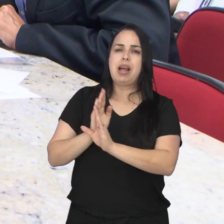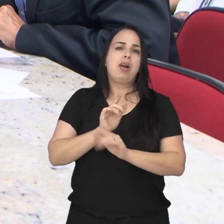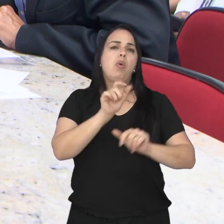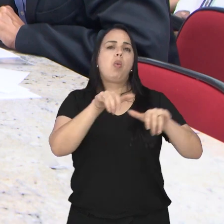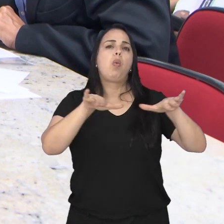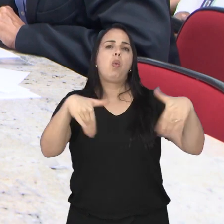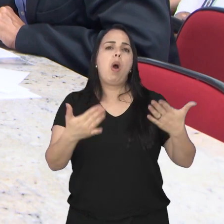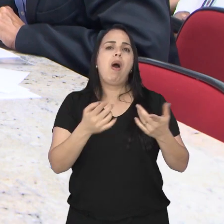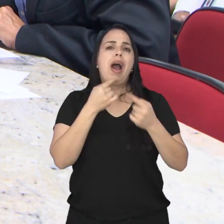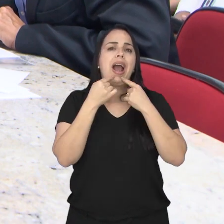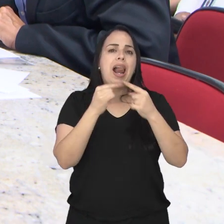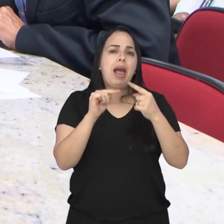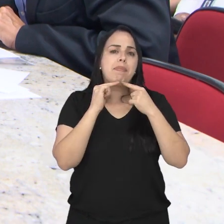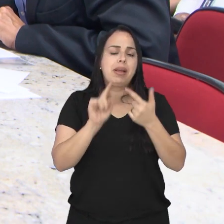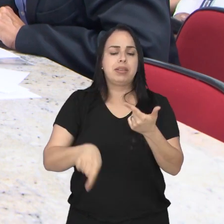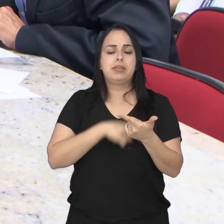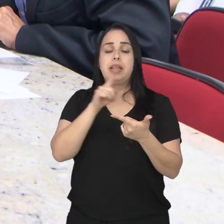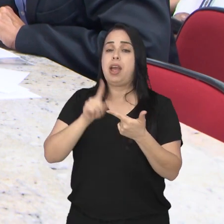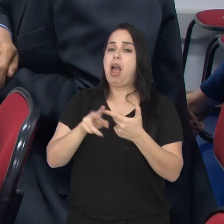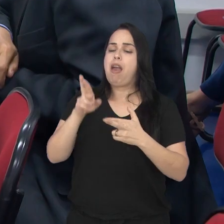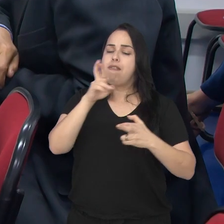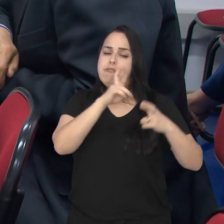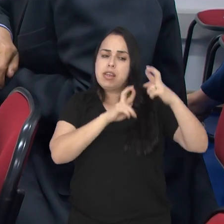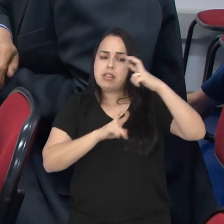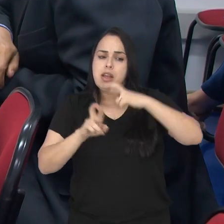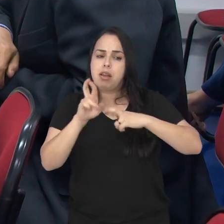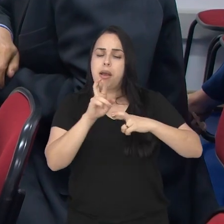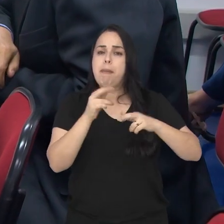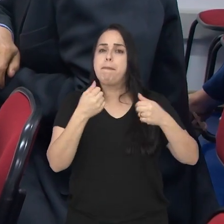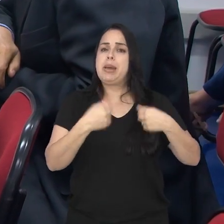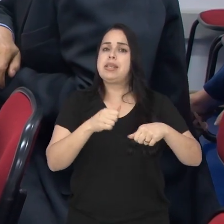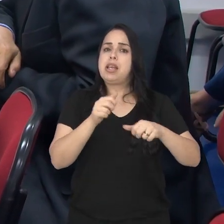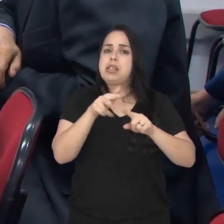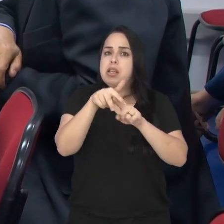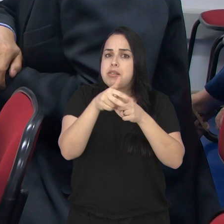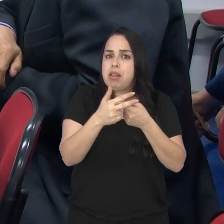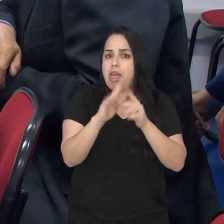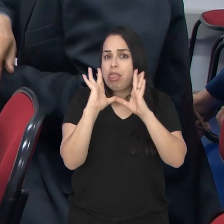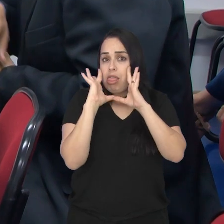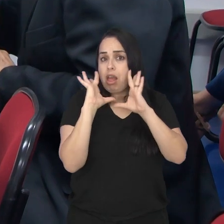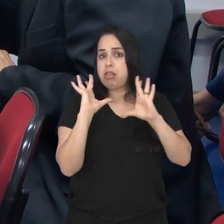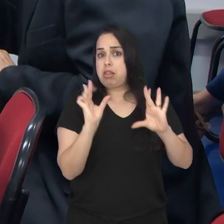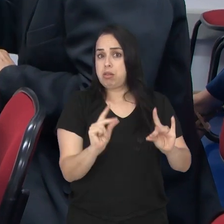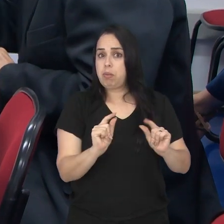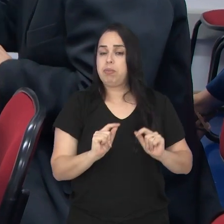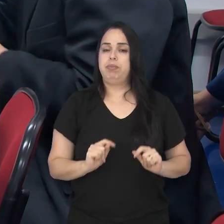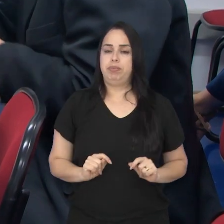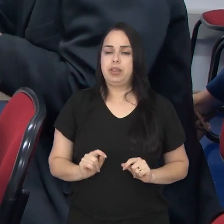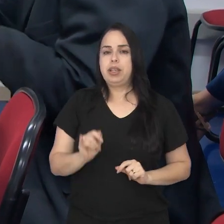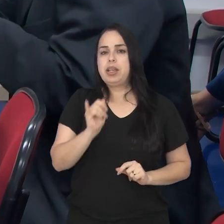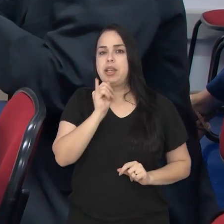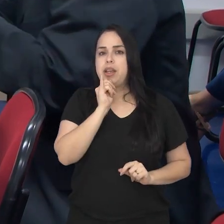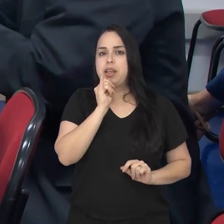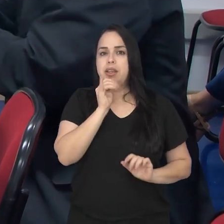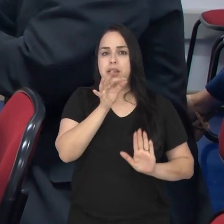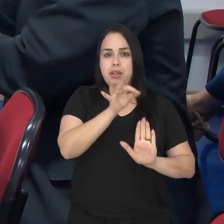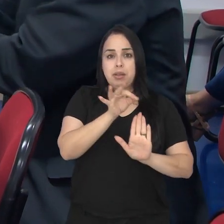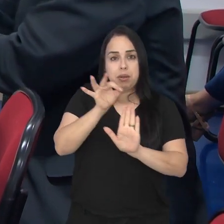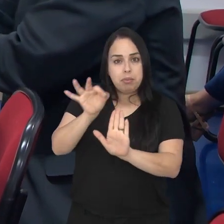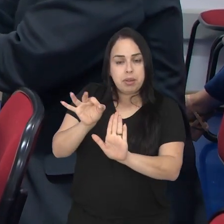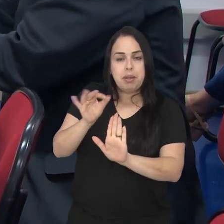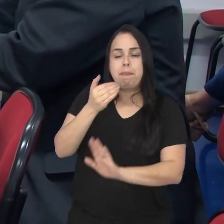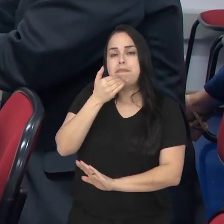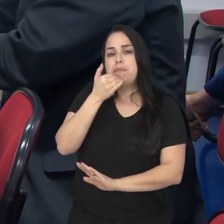as principais queixas da população e fiscalizar quais pontos precisam de maior atenção do poder público como